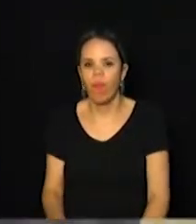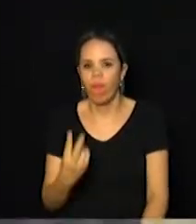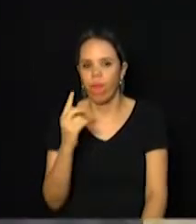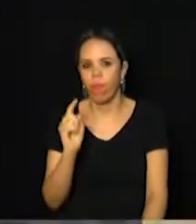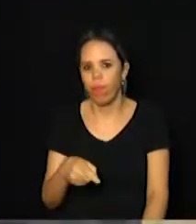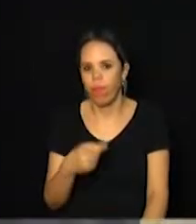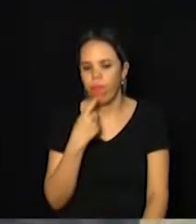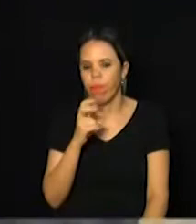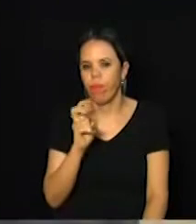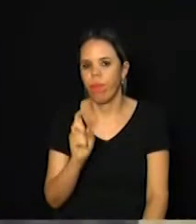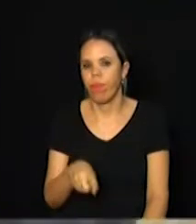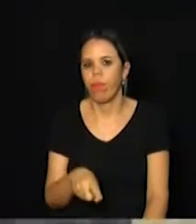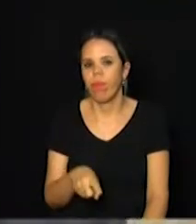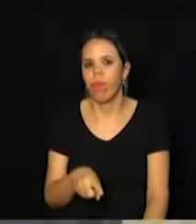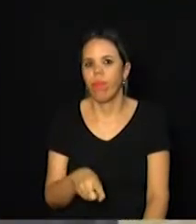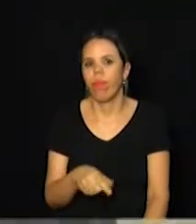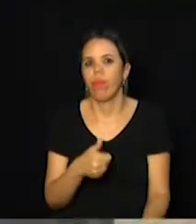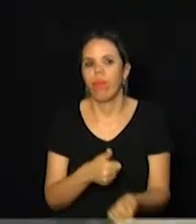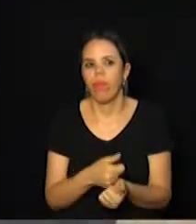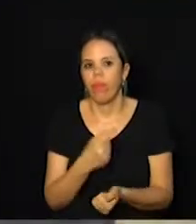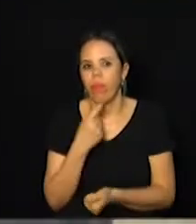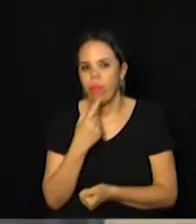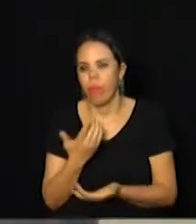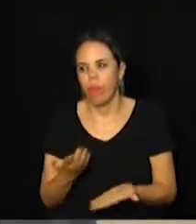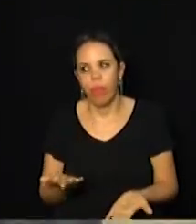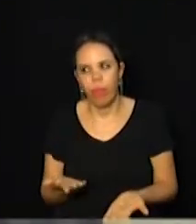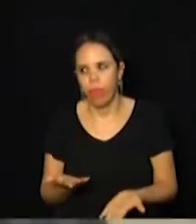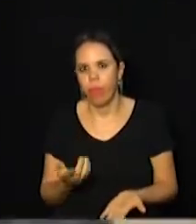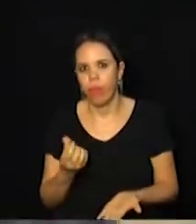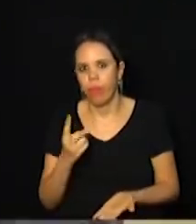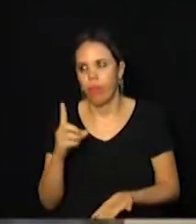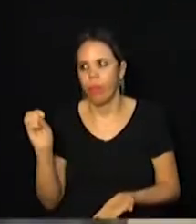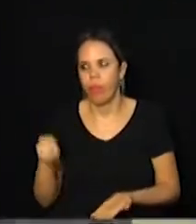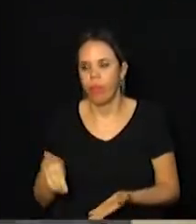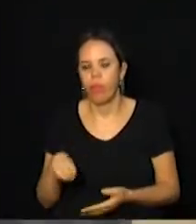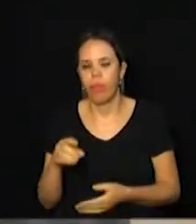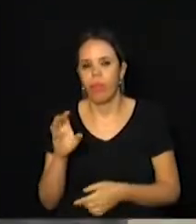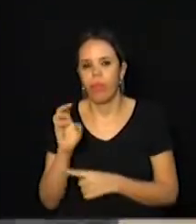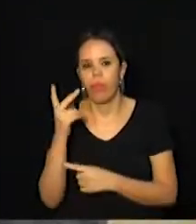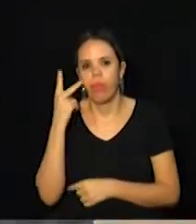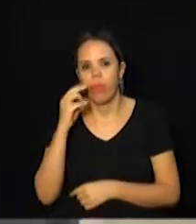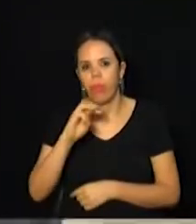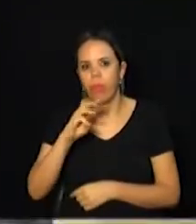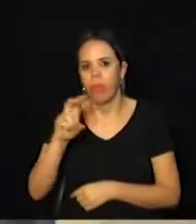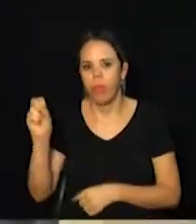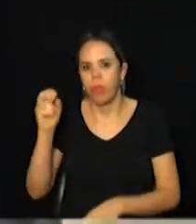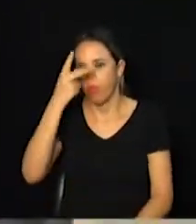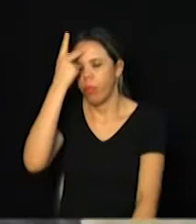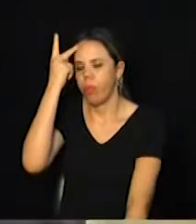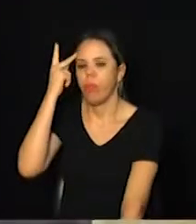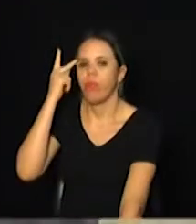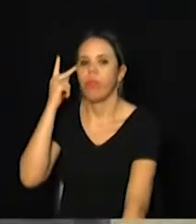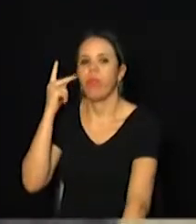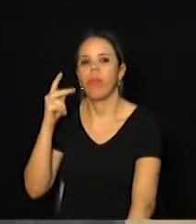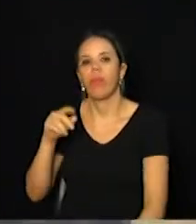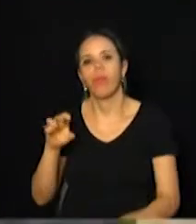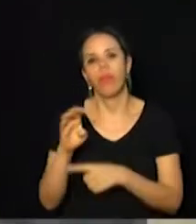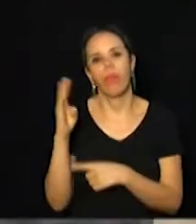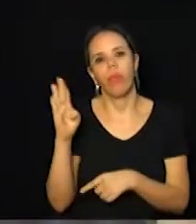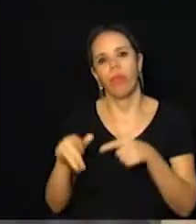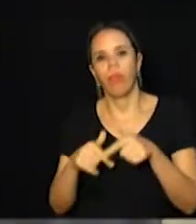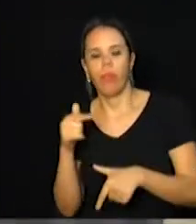Campinas 5.000 a região metropolitana de Campinas 100.000 Estado de São Paulo meio milhão 500 mil trabalhadores